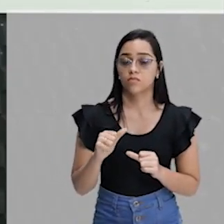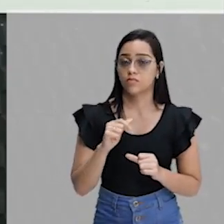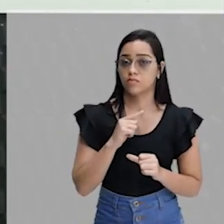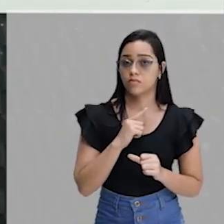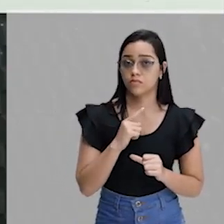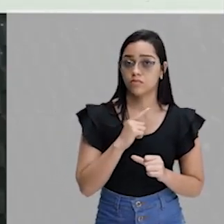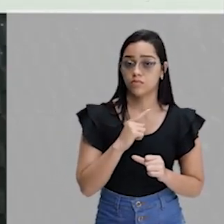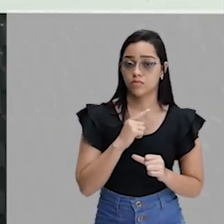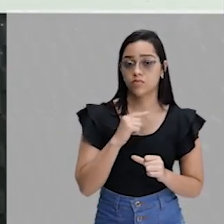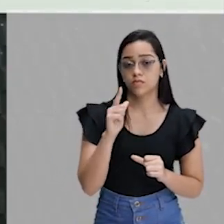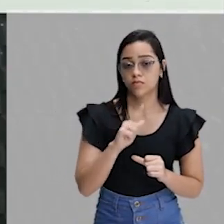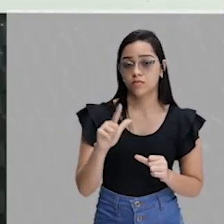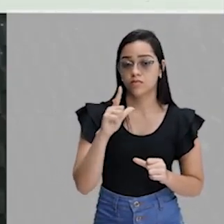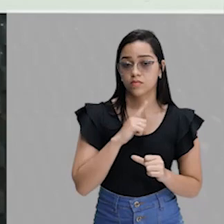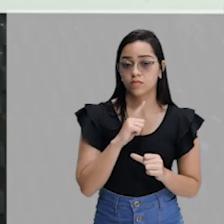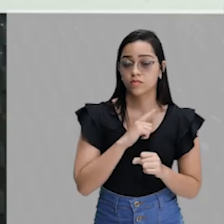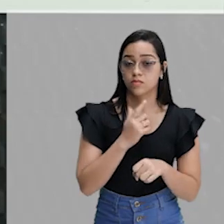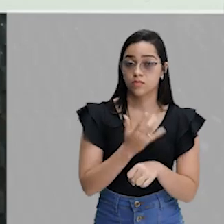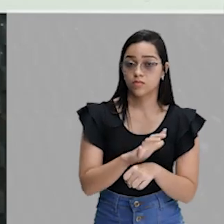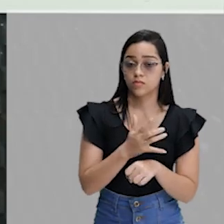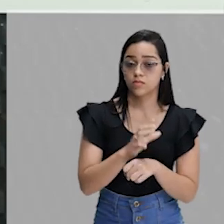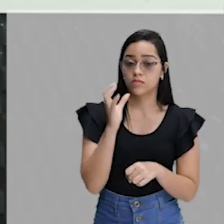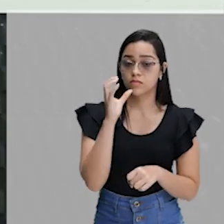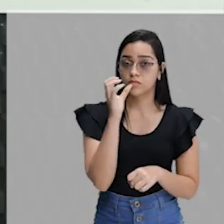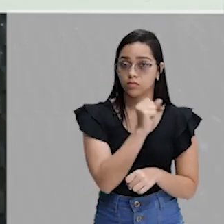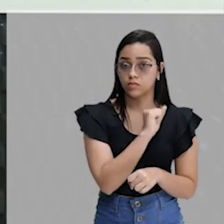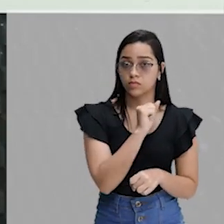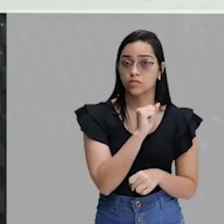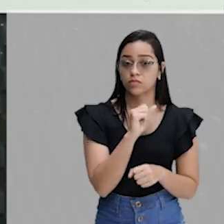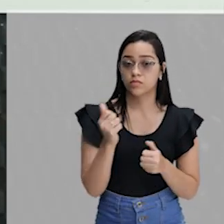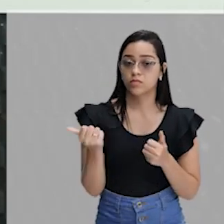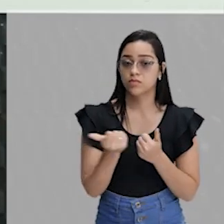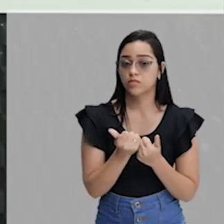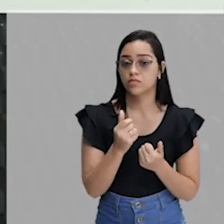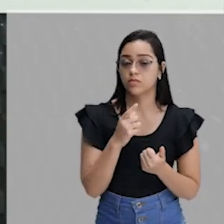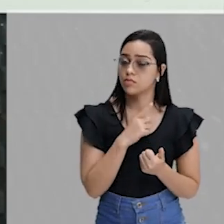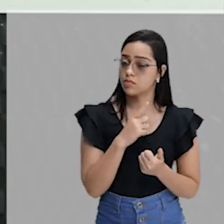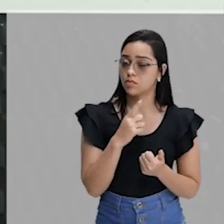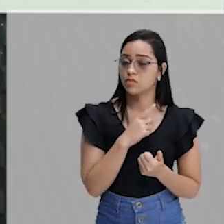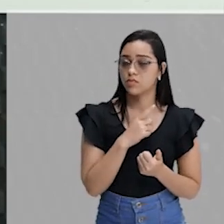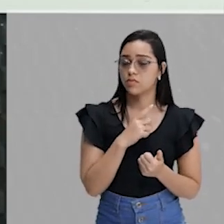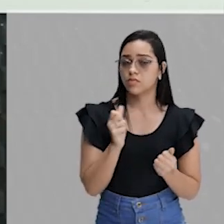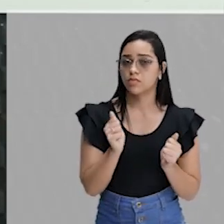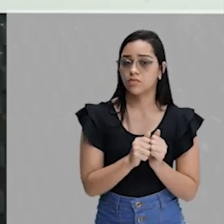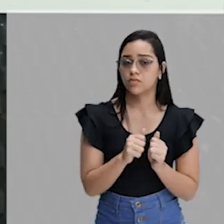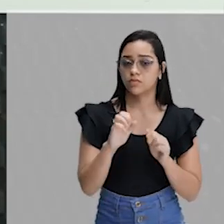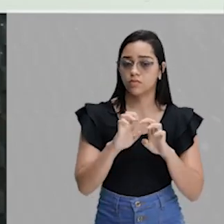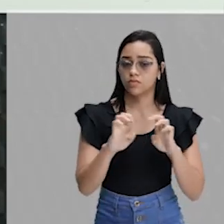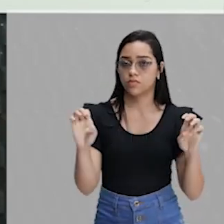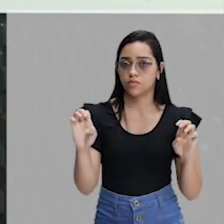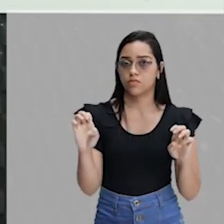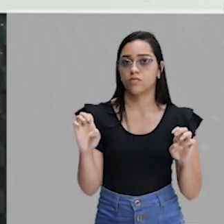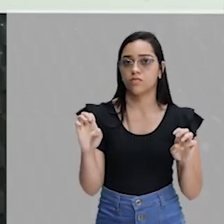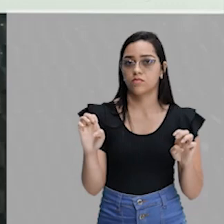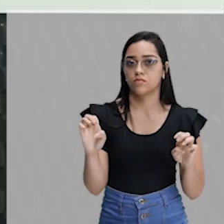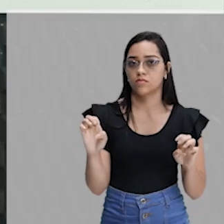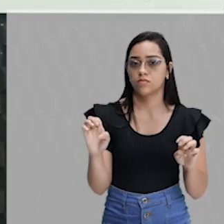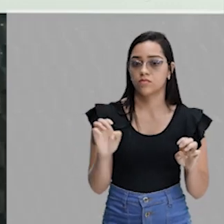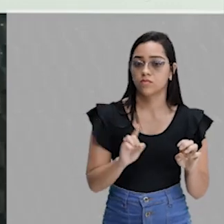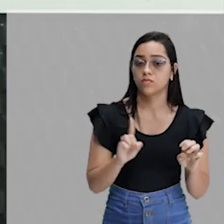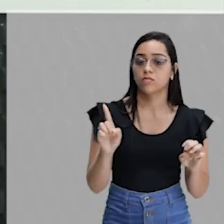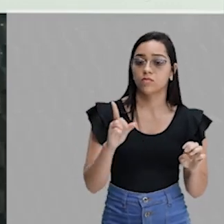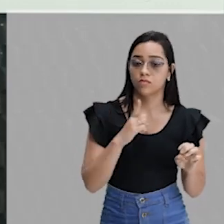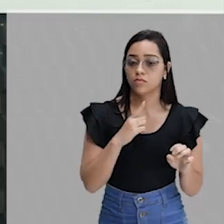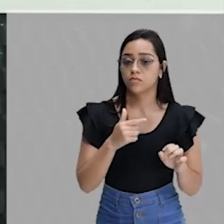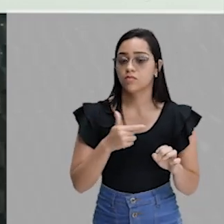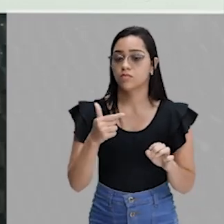logicamente que tem a ação de uma aceleração, substituindo a aceleração, né, da equação de Torricelli? Lá